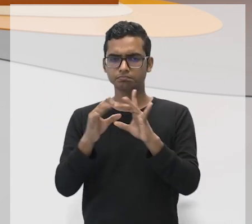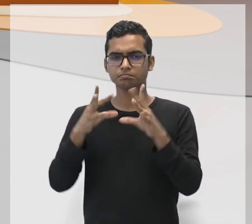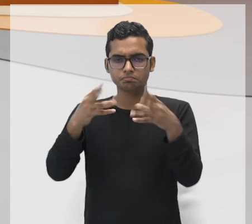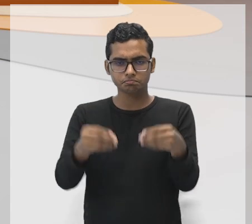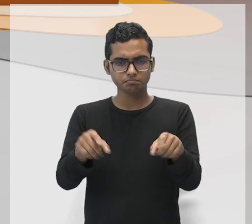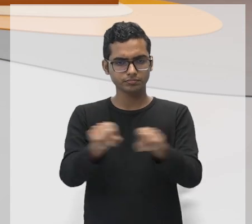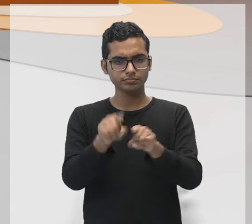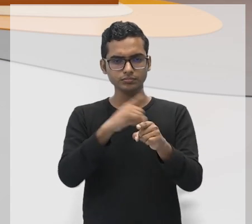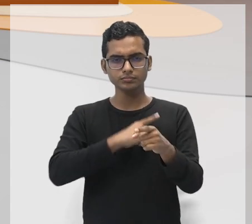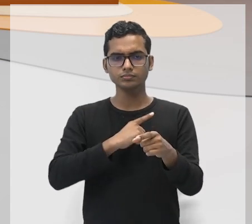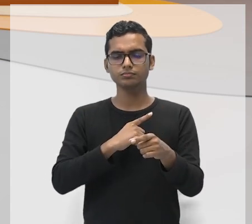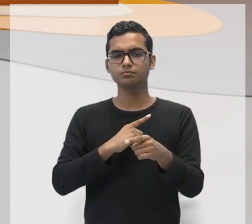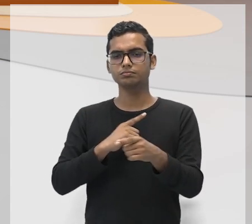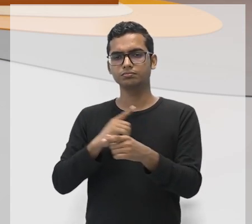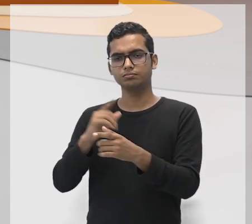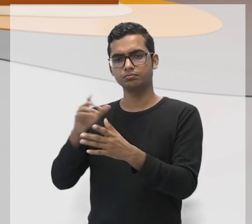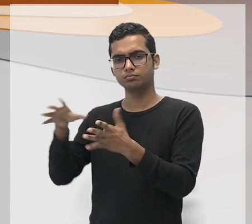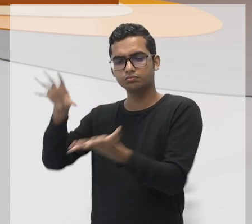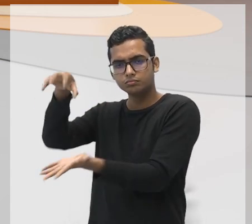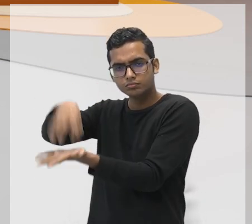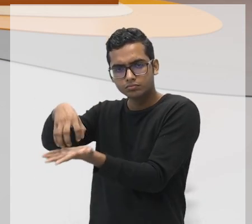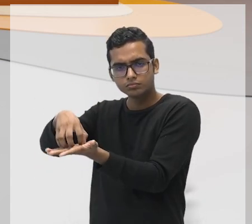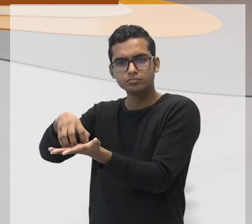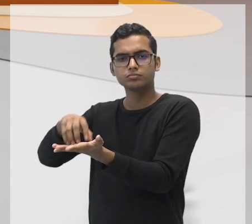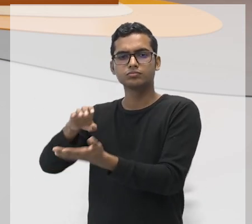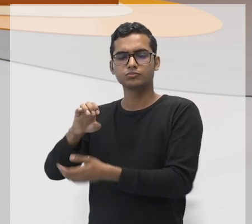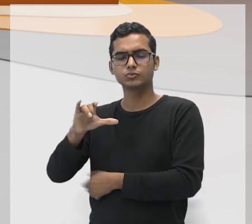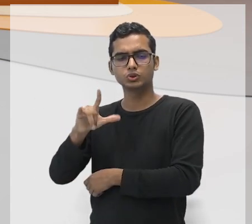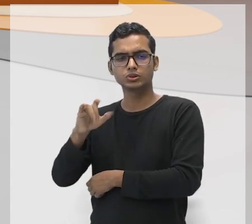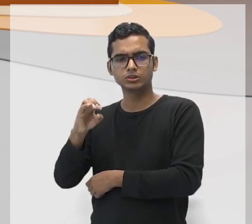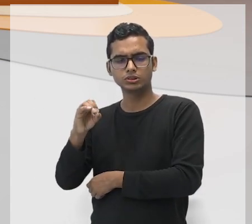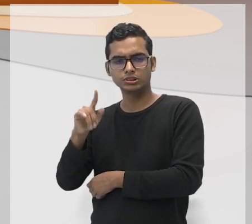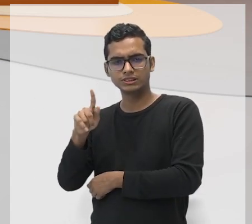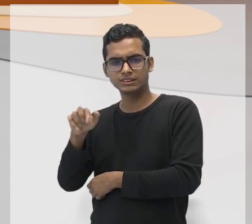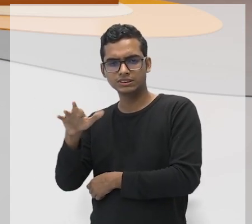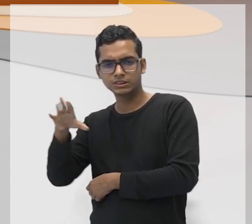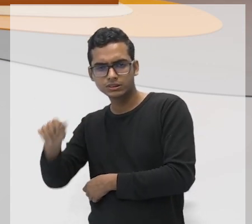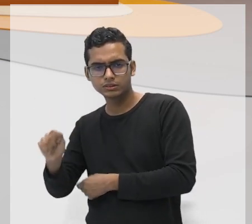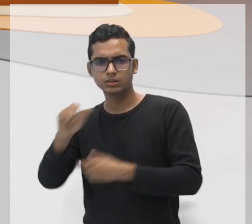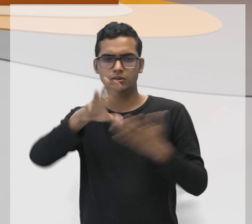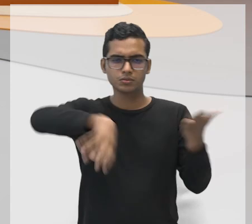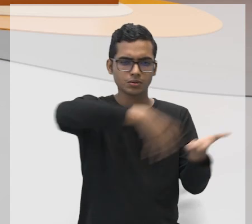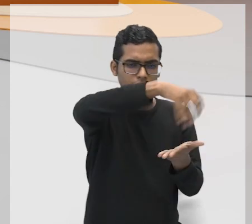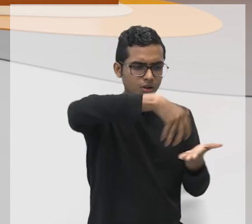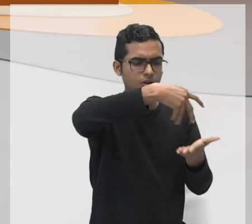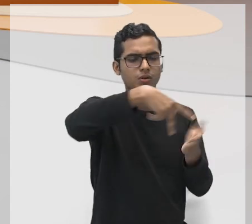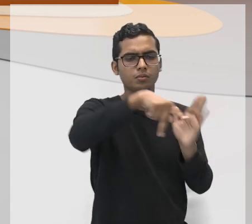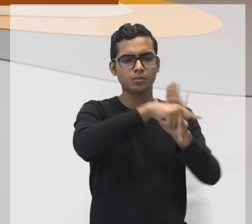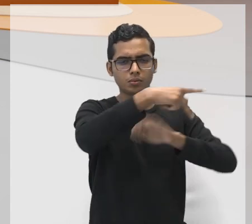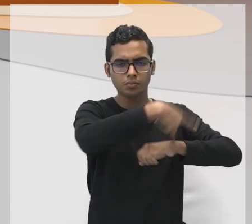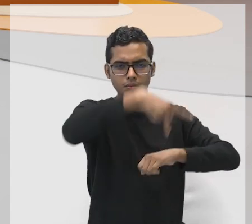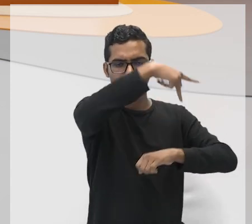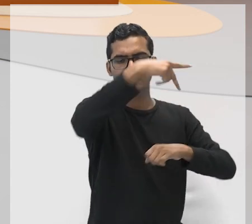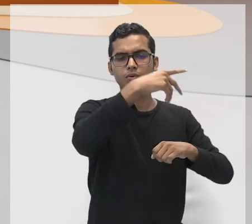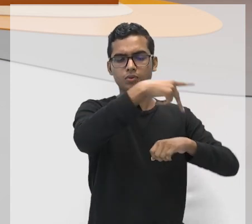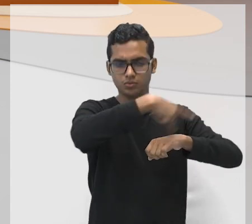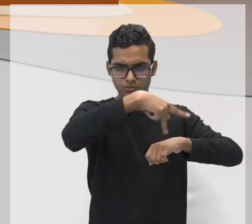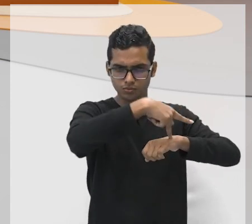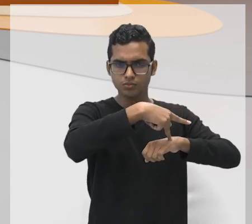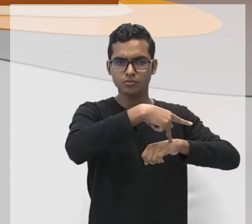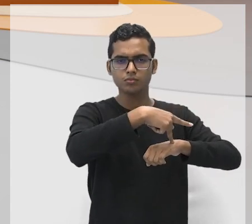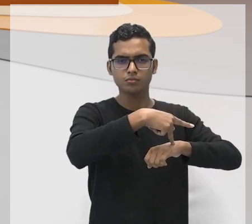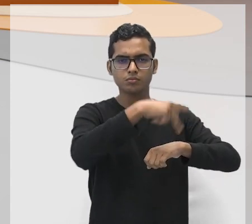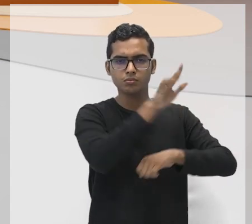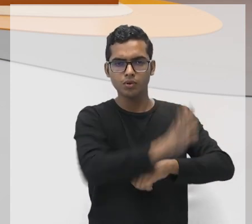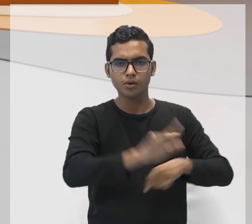são a estação ecológica, a reserva biológica, parque nacional, o monumento natural e o